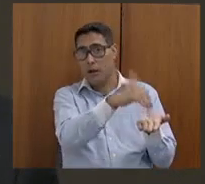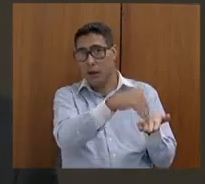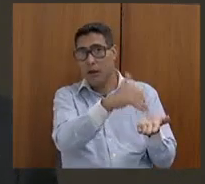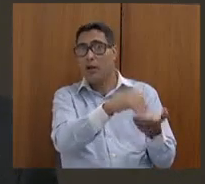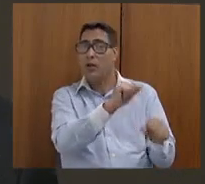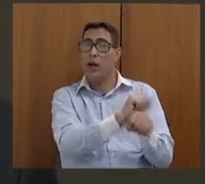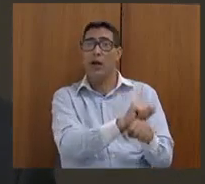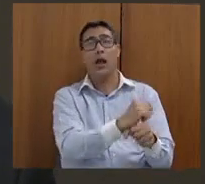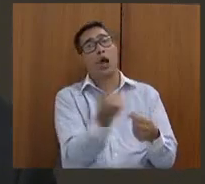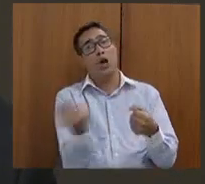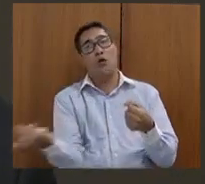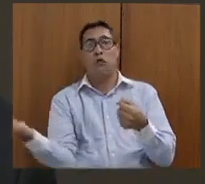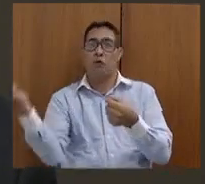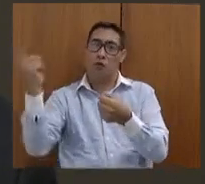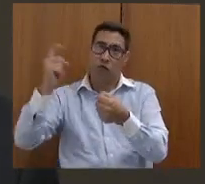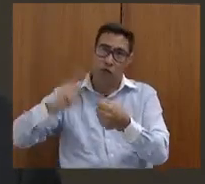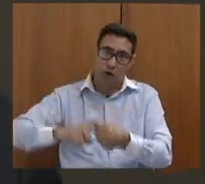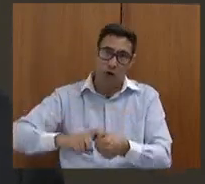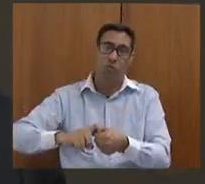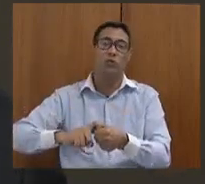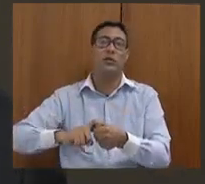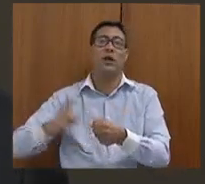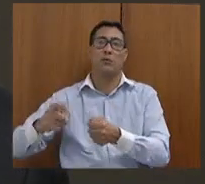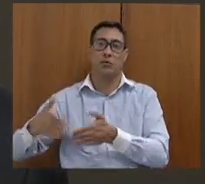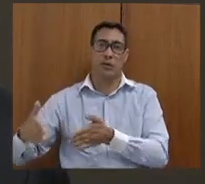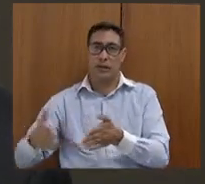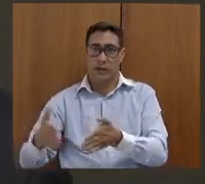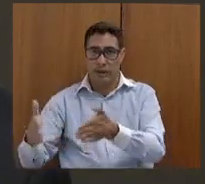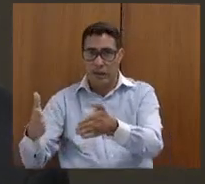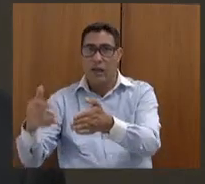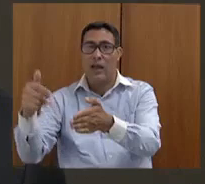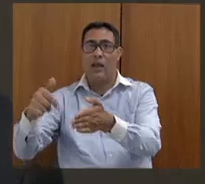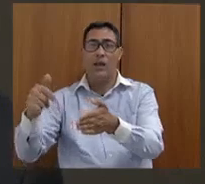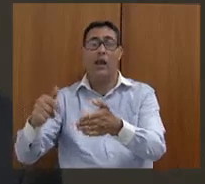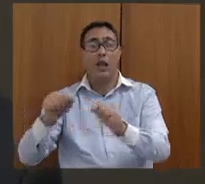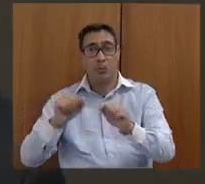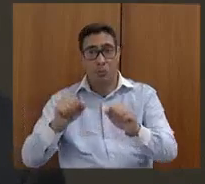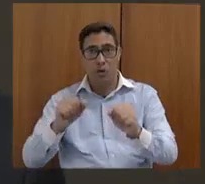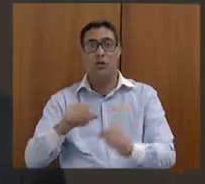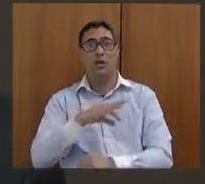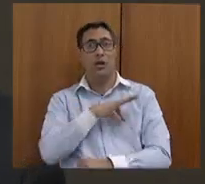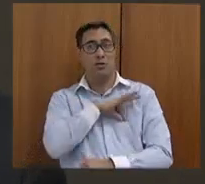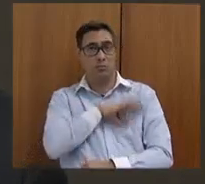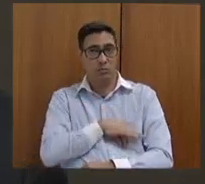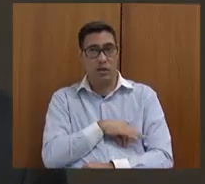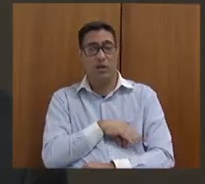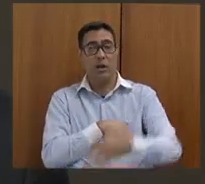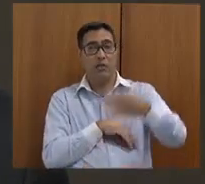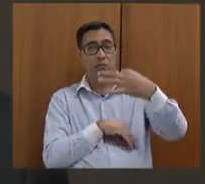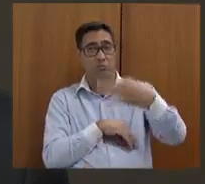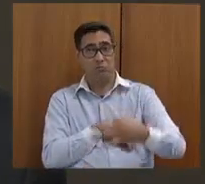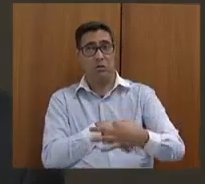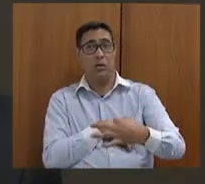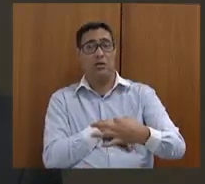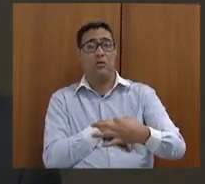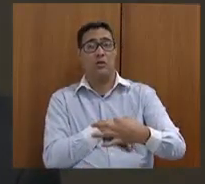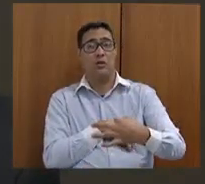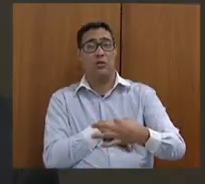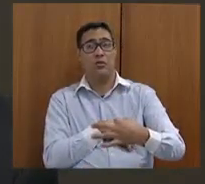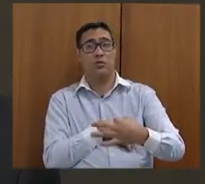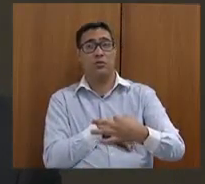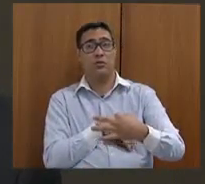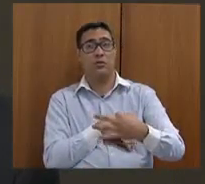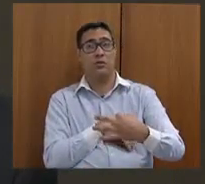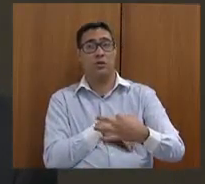Volta para sua carreira né E que ele possa ter um salário digno na sua